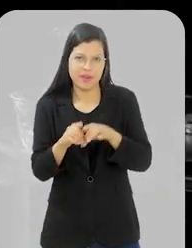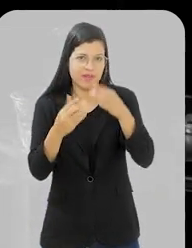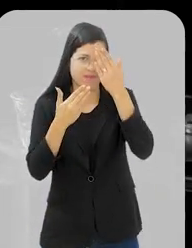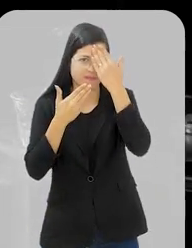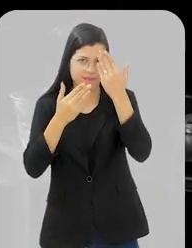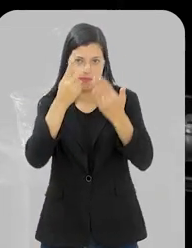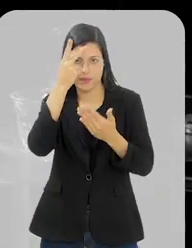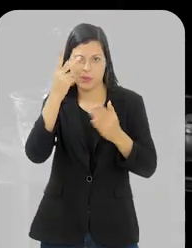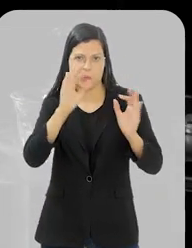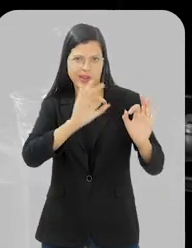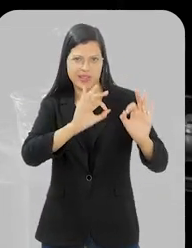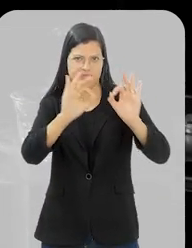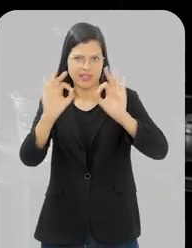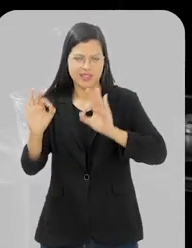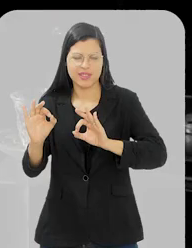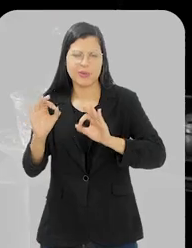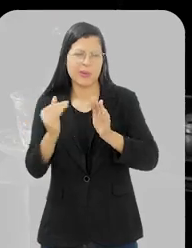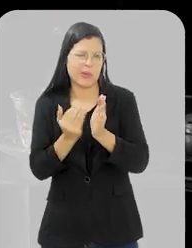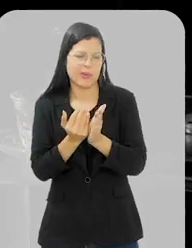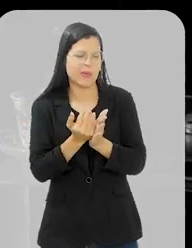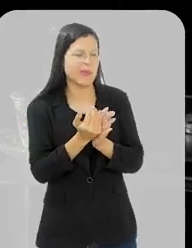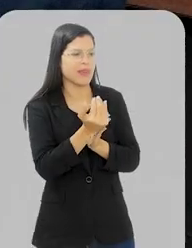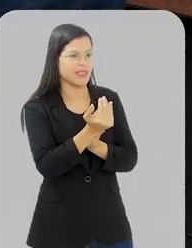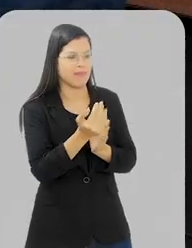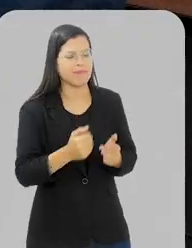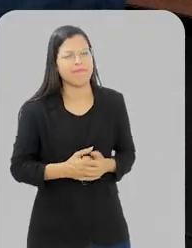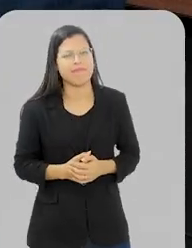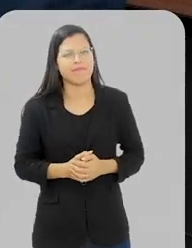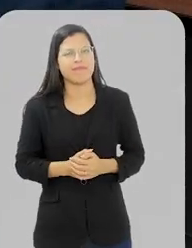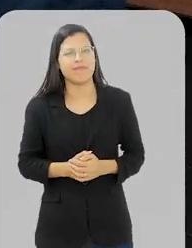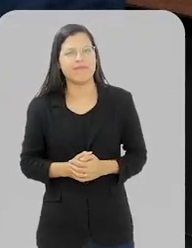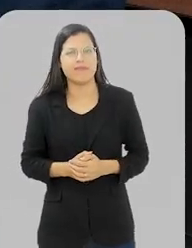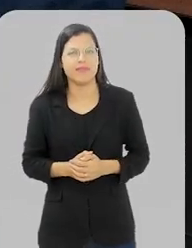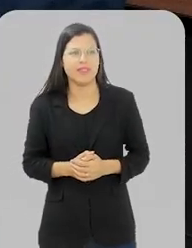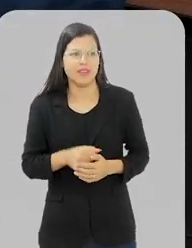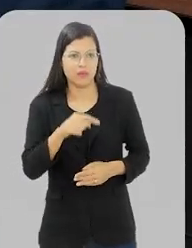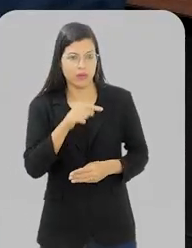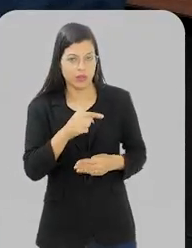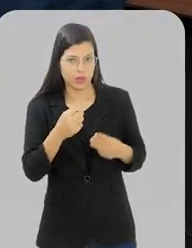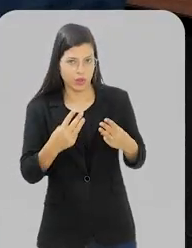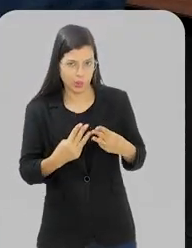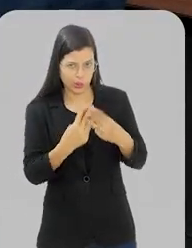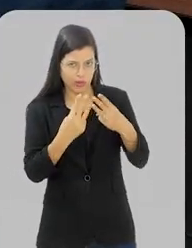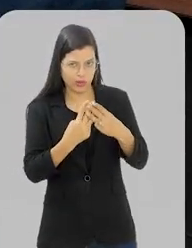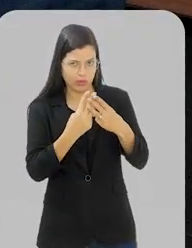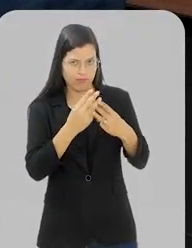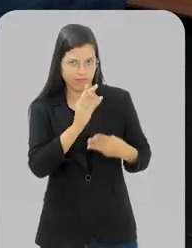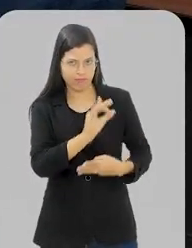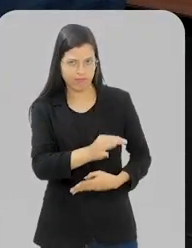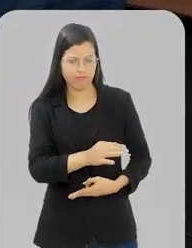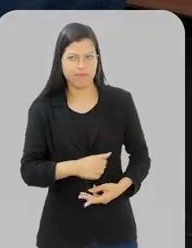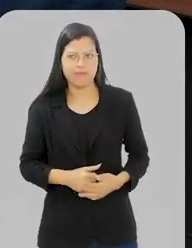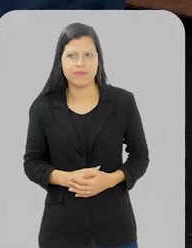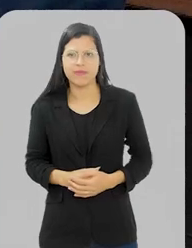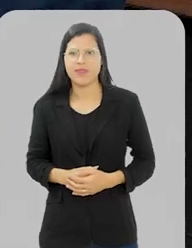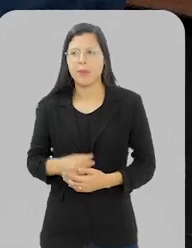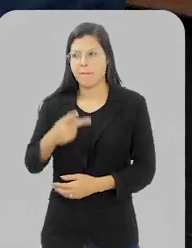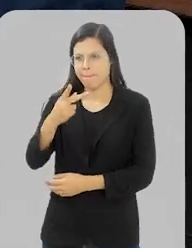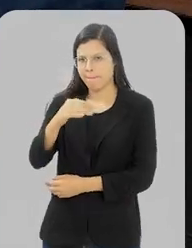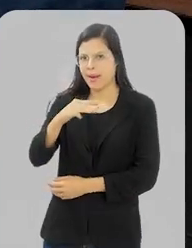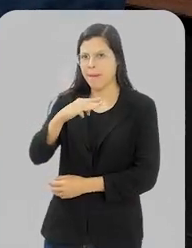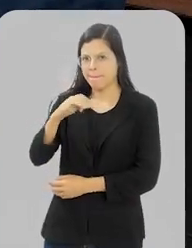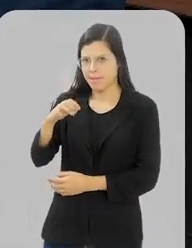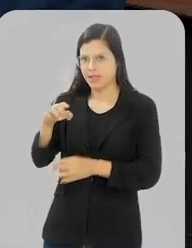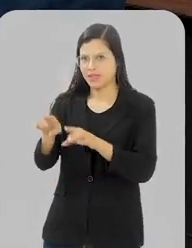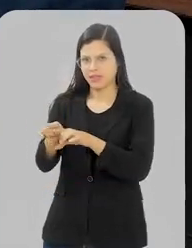assiste também e vamos frente vamos vamos do início você é judeu de pai